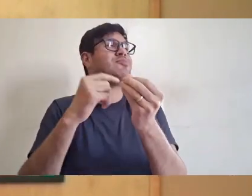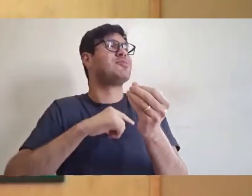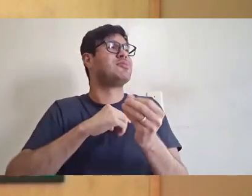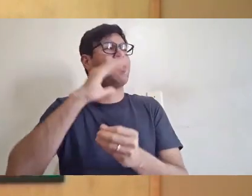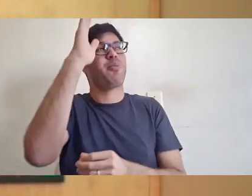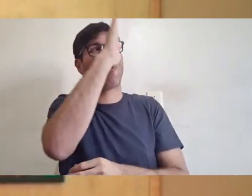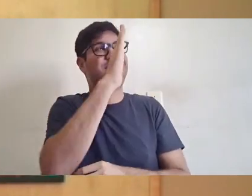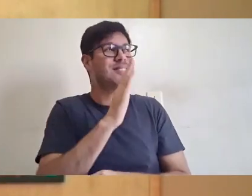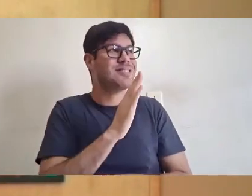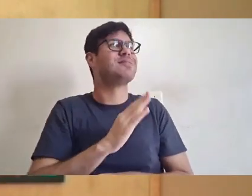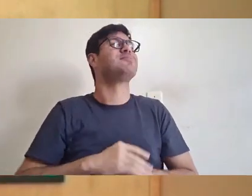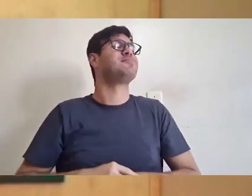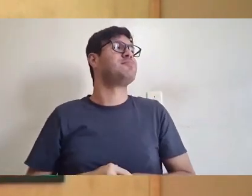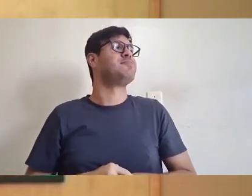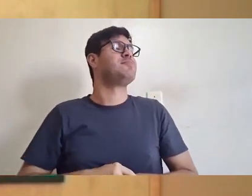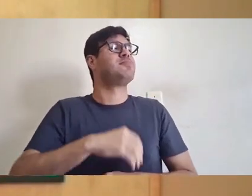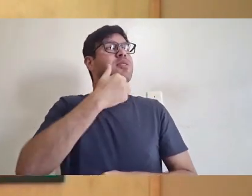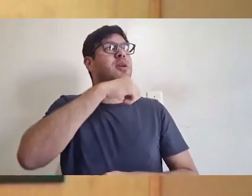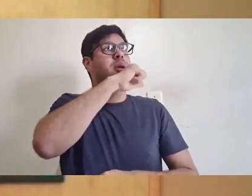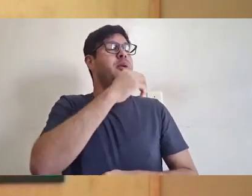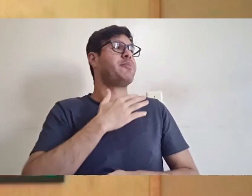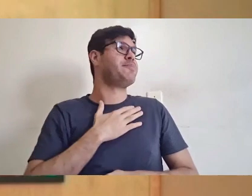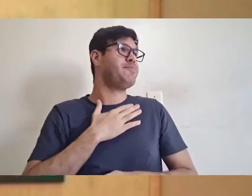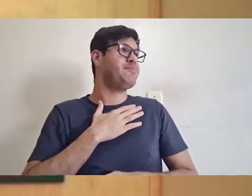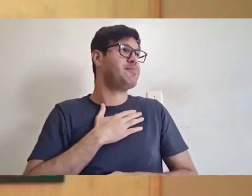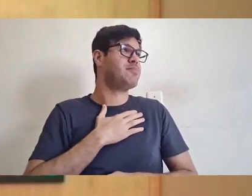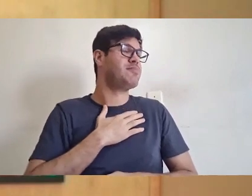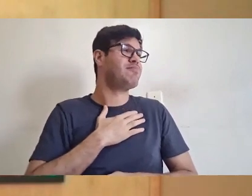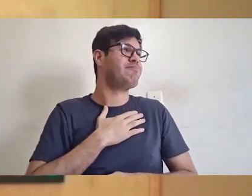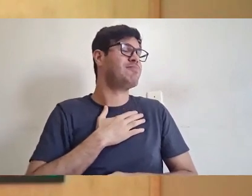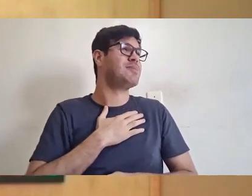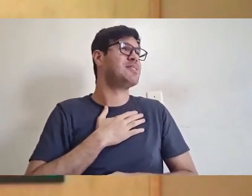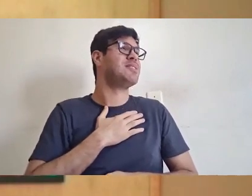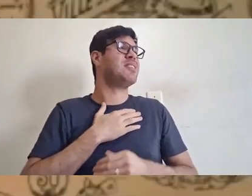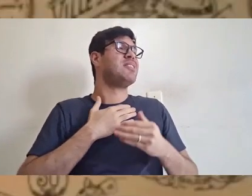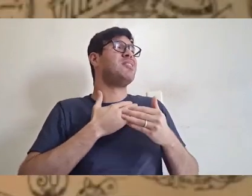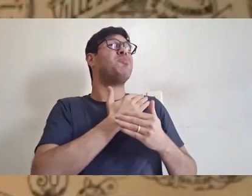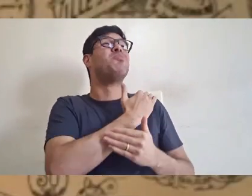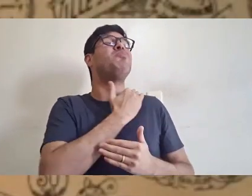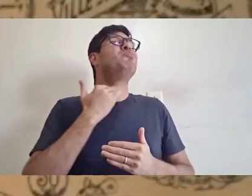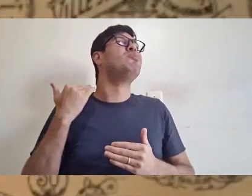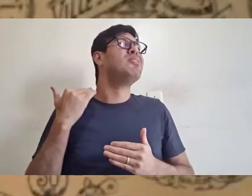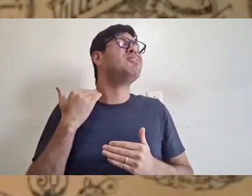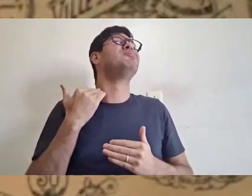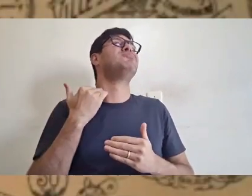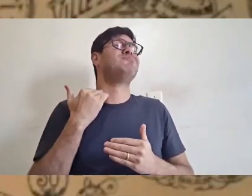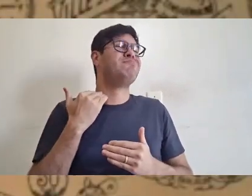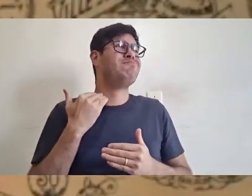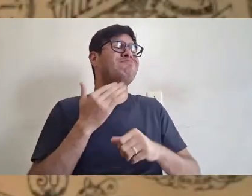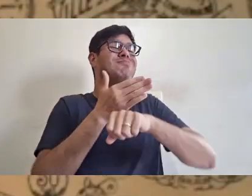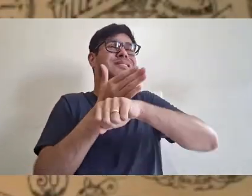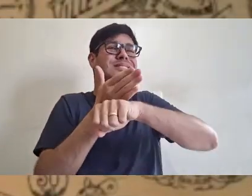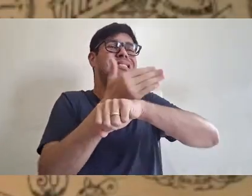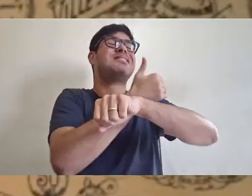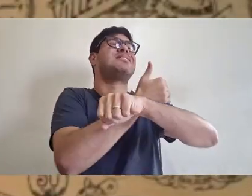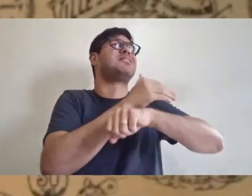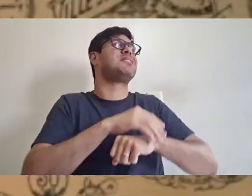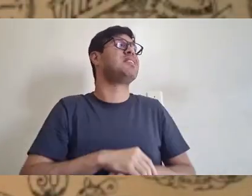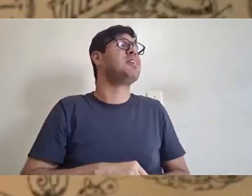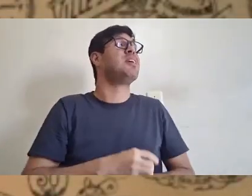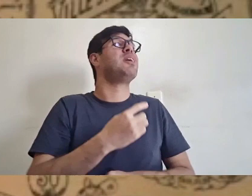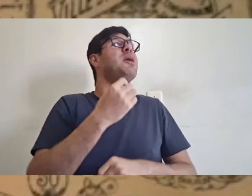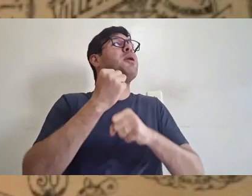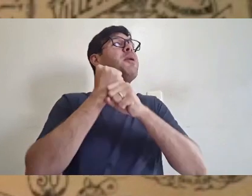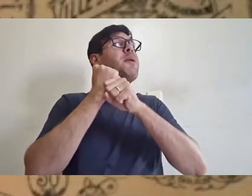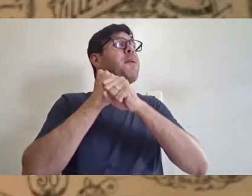Brasil. Muito bem. Minha mãe, Gil, infelizmente, faleceu muito cedo, em 1970.